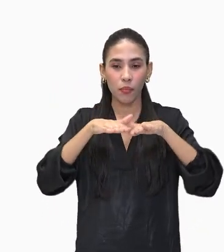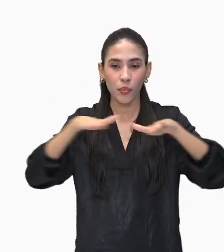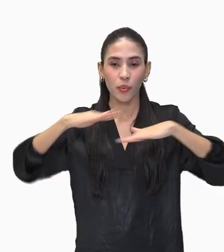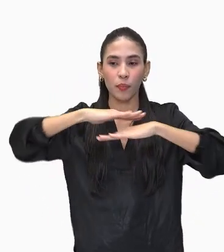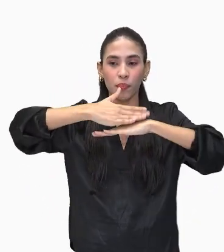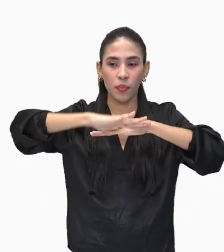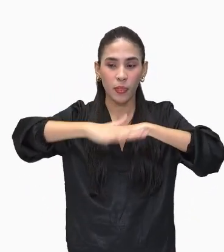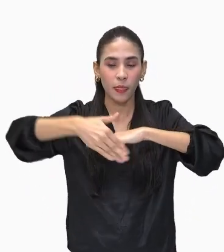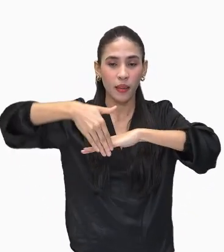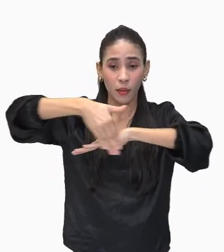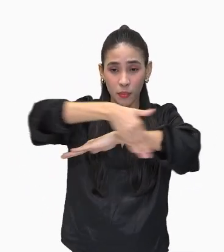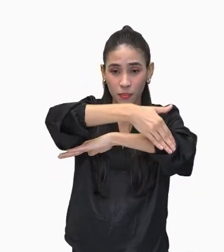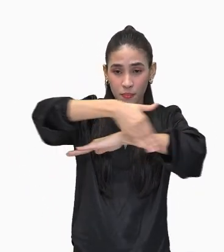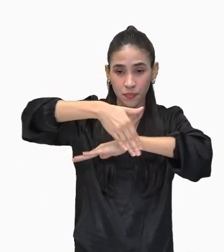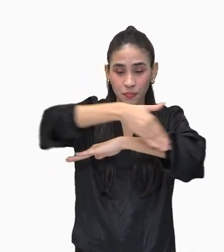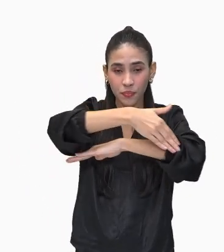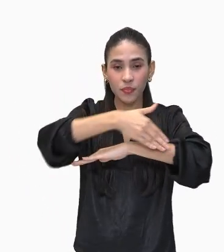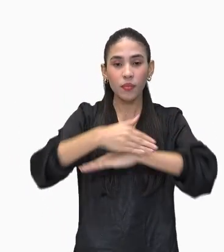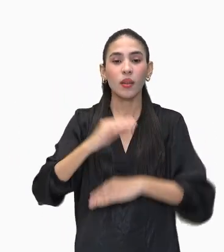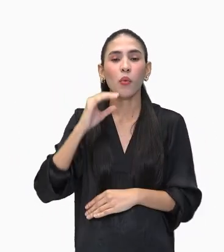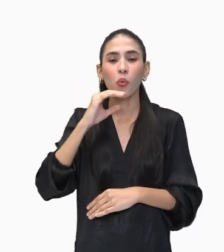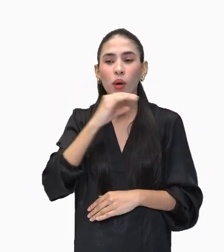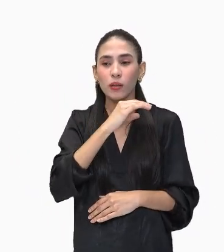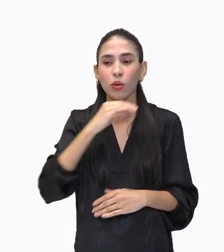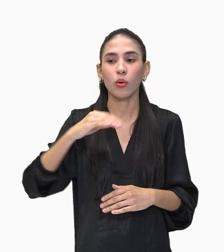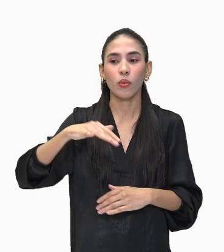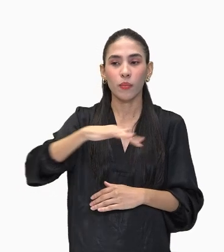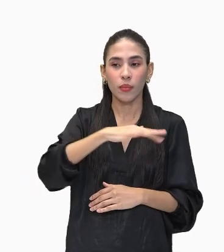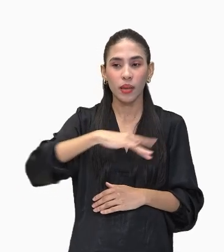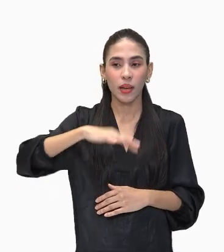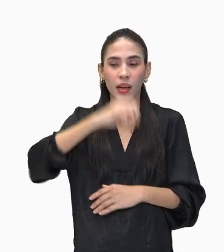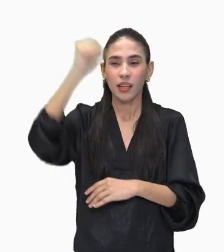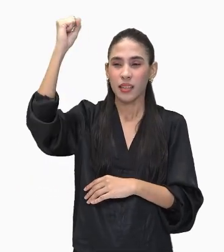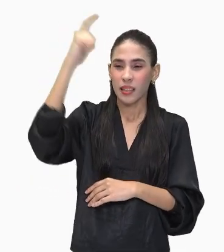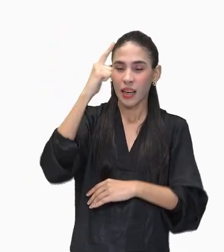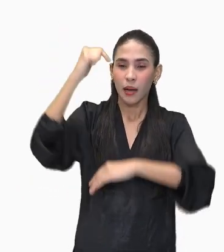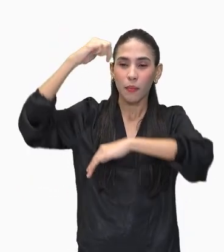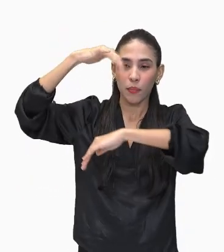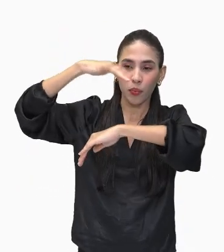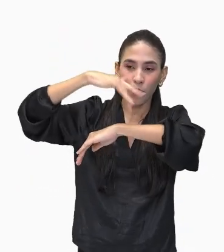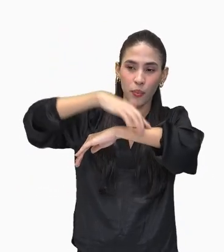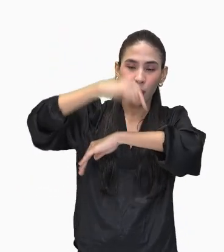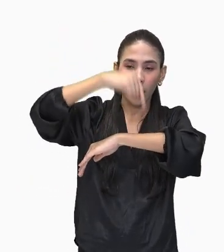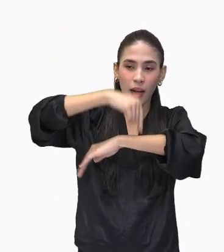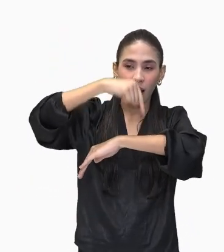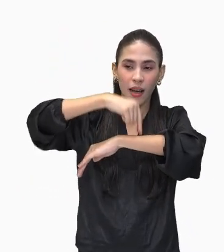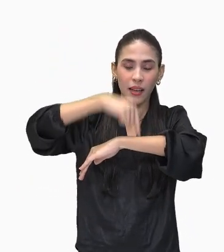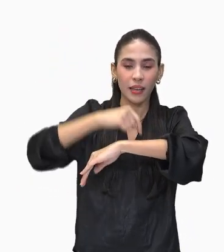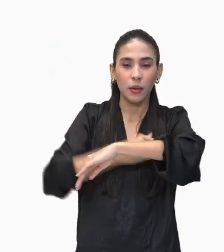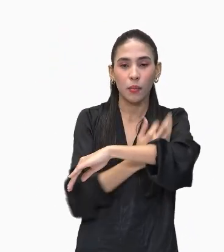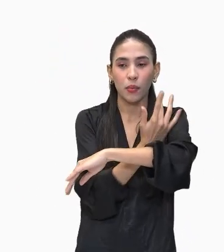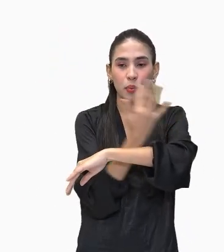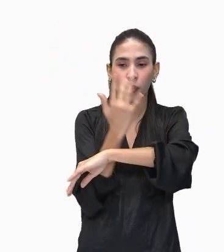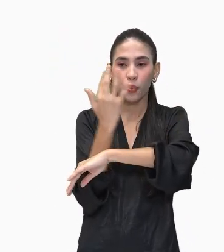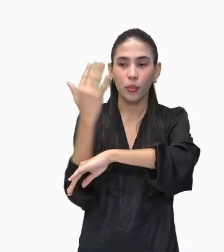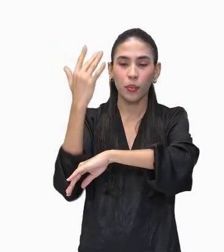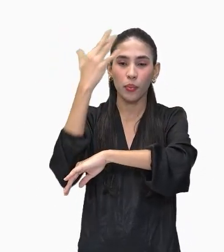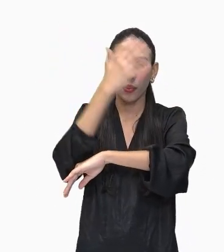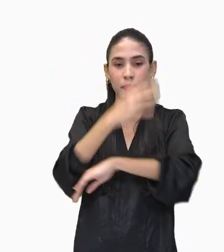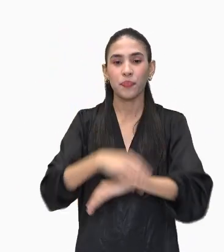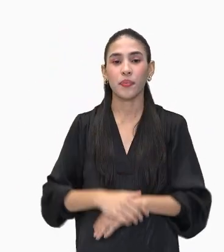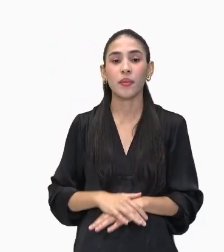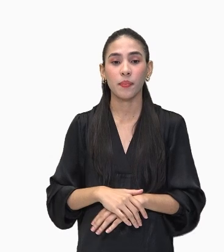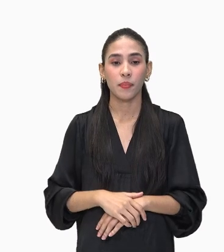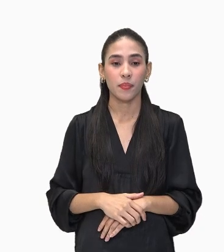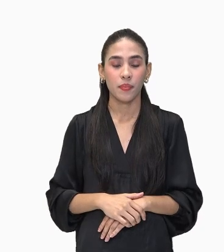que vai fazer com que o calor fique retido nessas áreas, tá, gente? Então, isso aí vai provocar as ilhas de